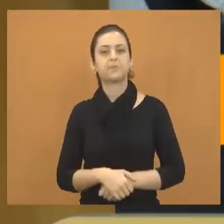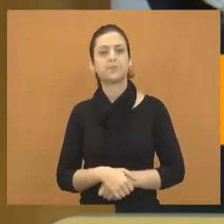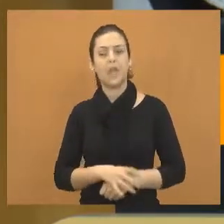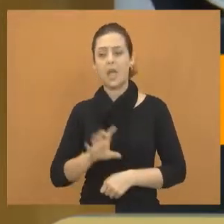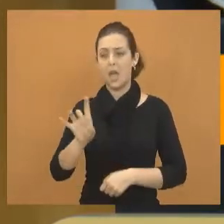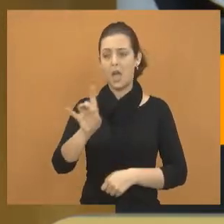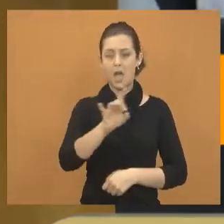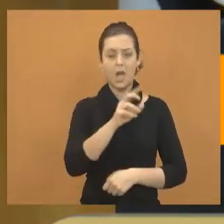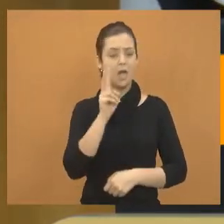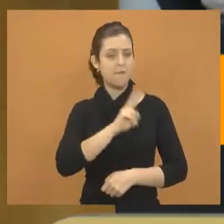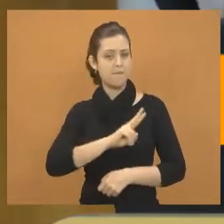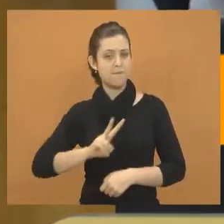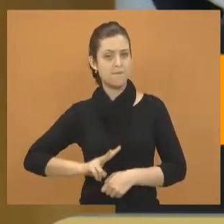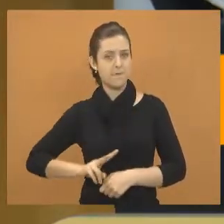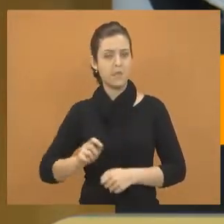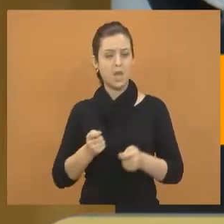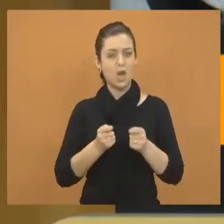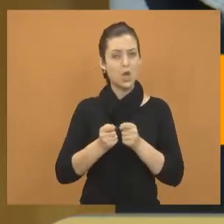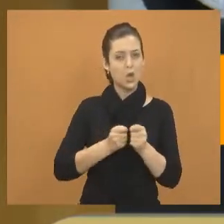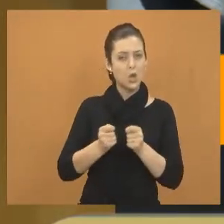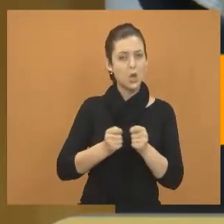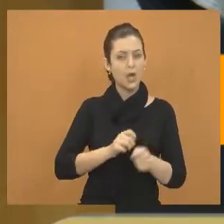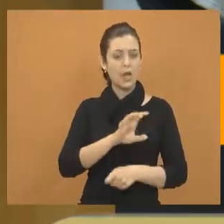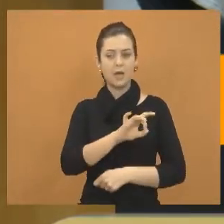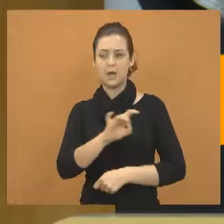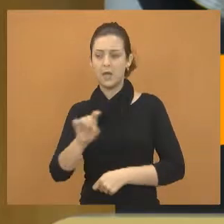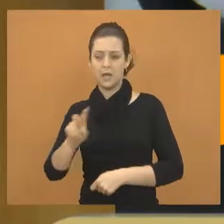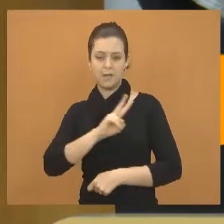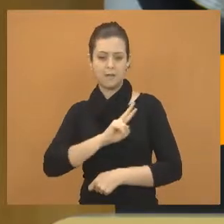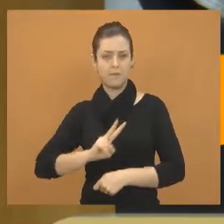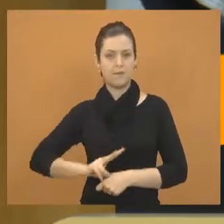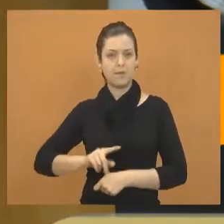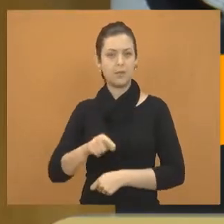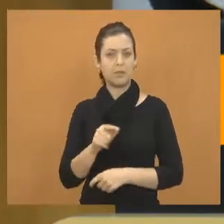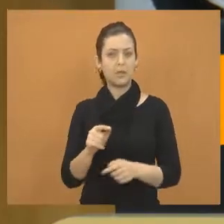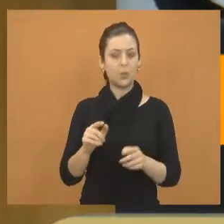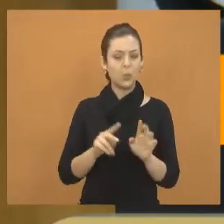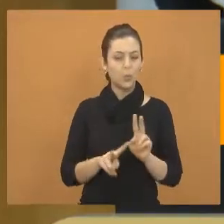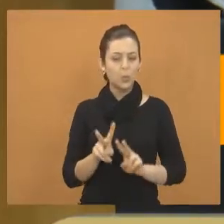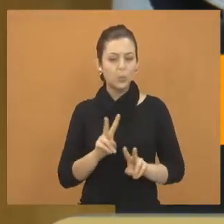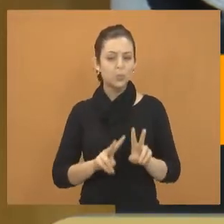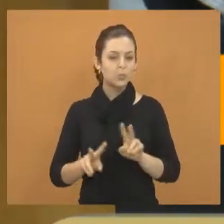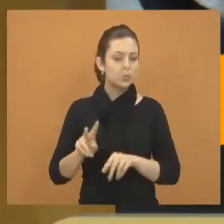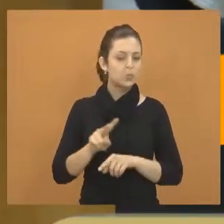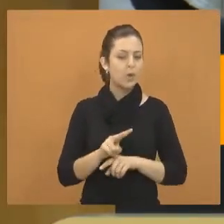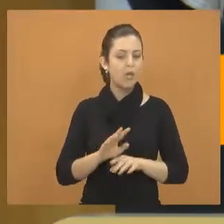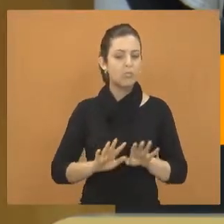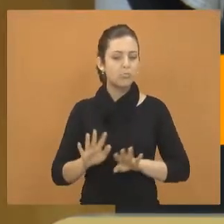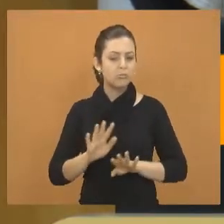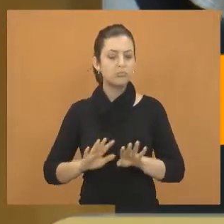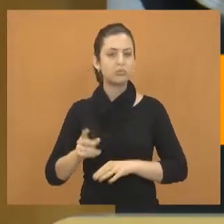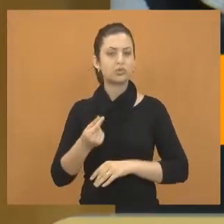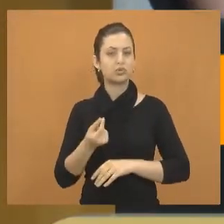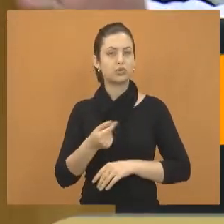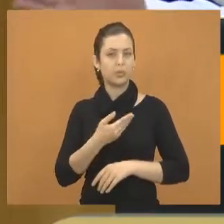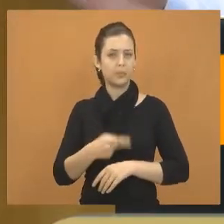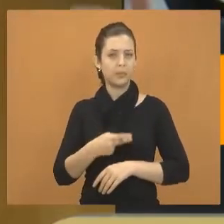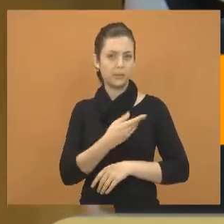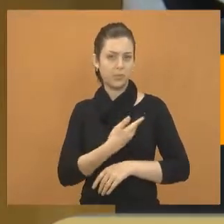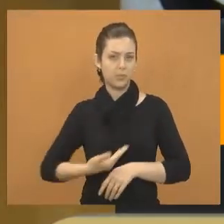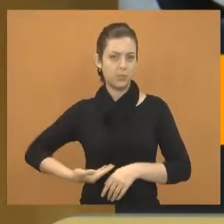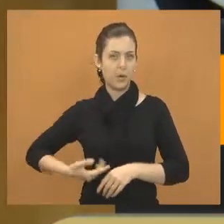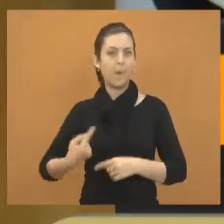de cada vereador que economiza, de cada vereador que zela pelo dinheiro público. E é por isso que nós